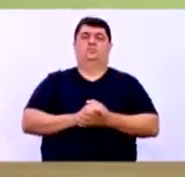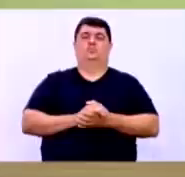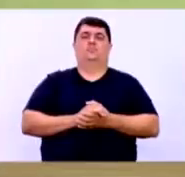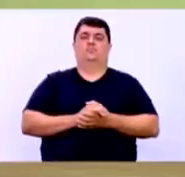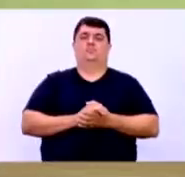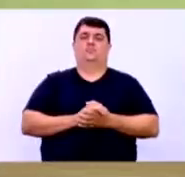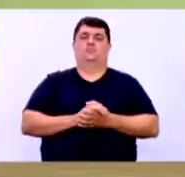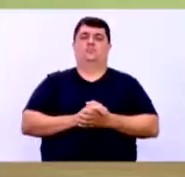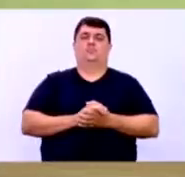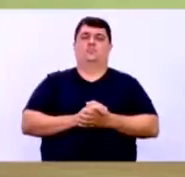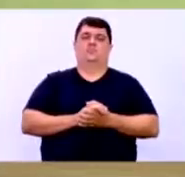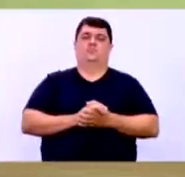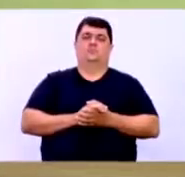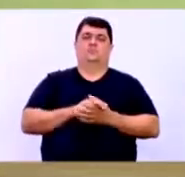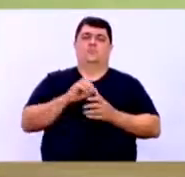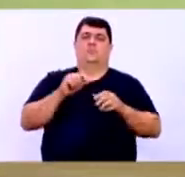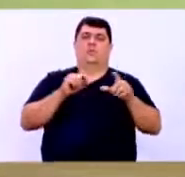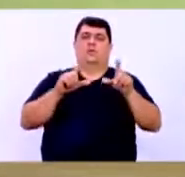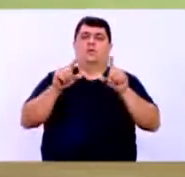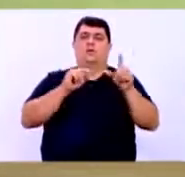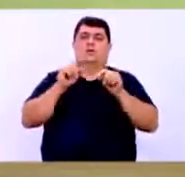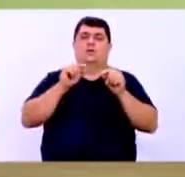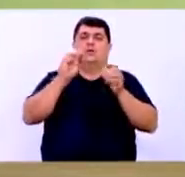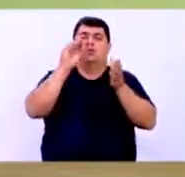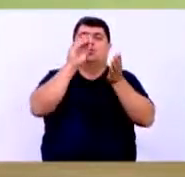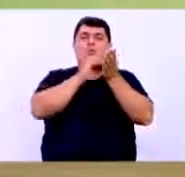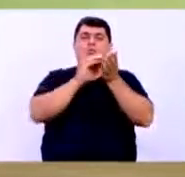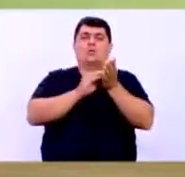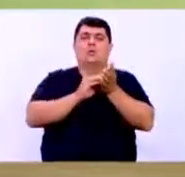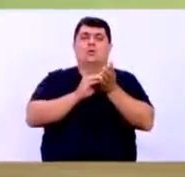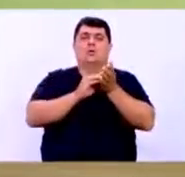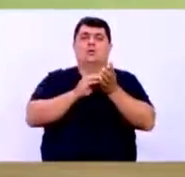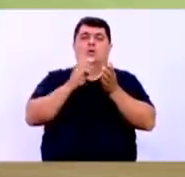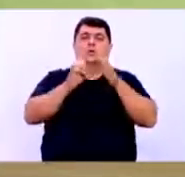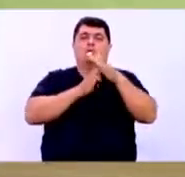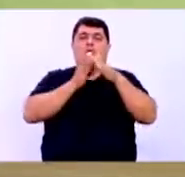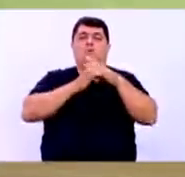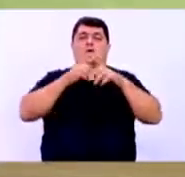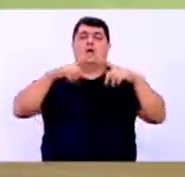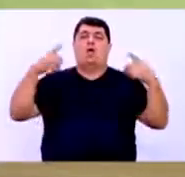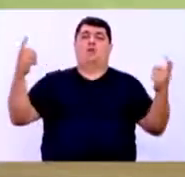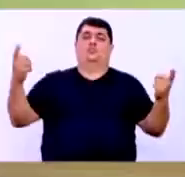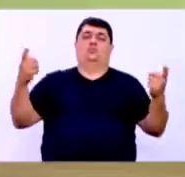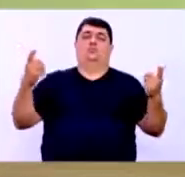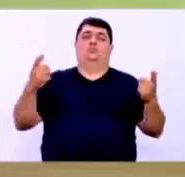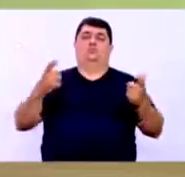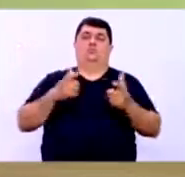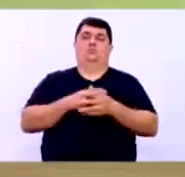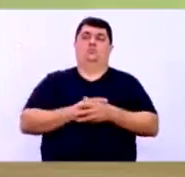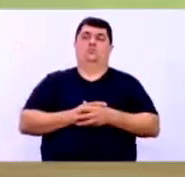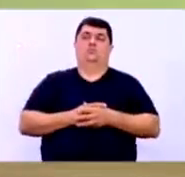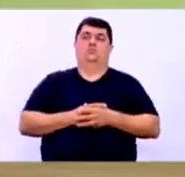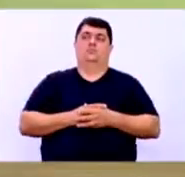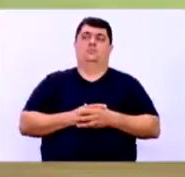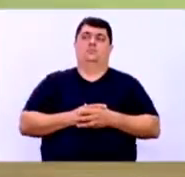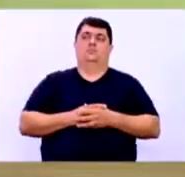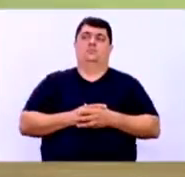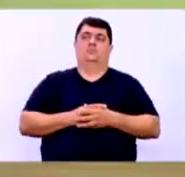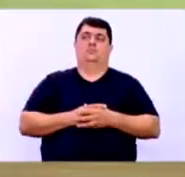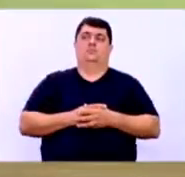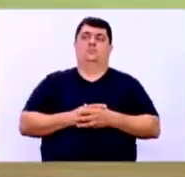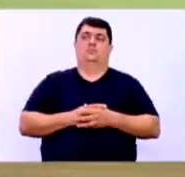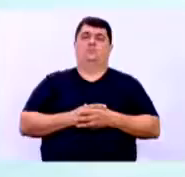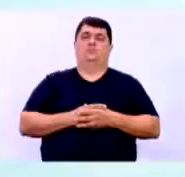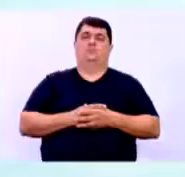ele é adotado, ele aplica-se àquelas grandes empresas. É isso aí, gente.